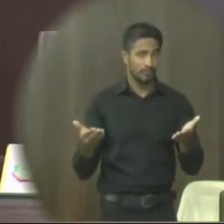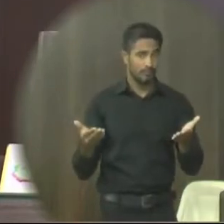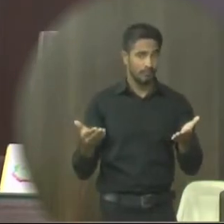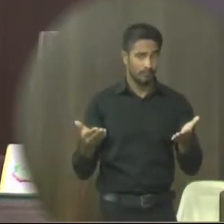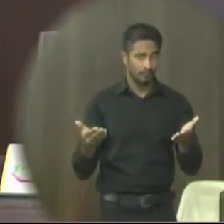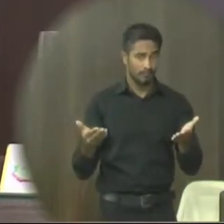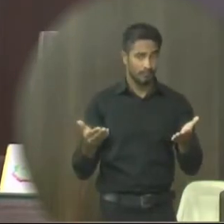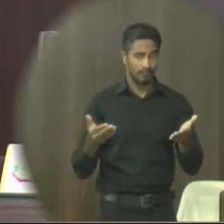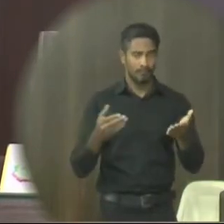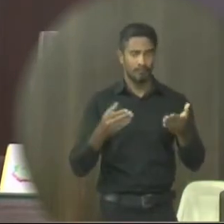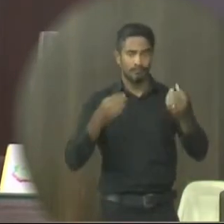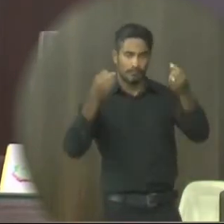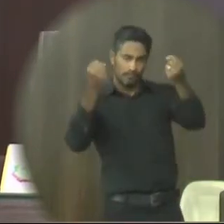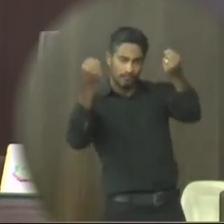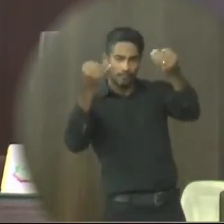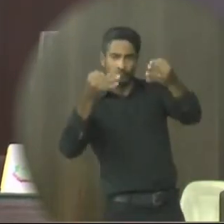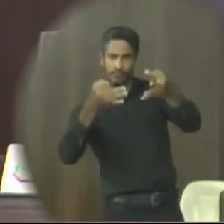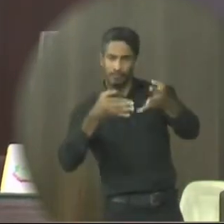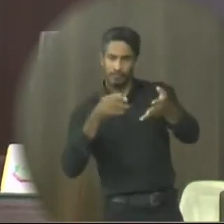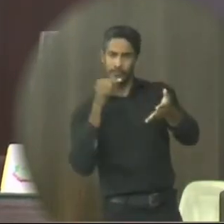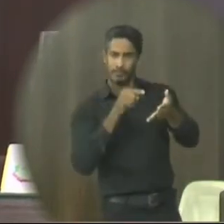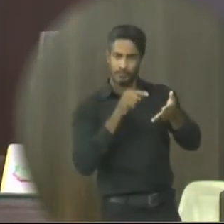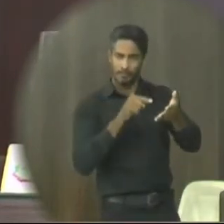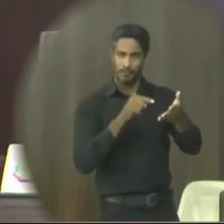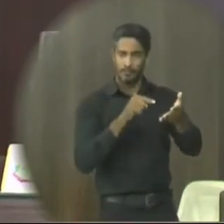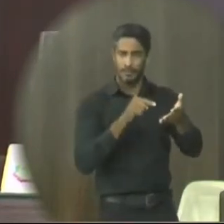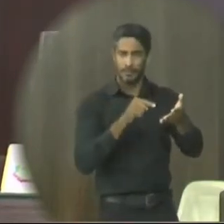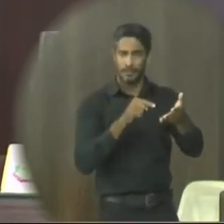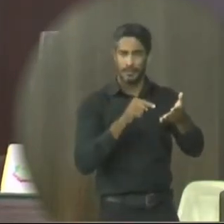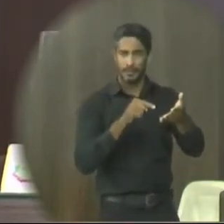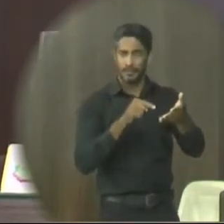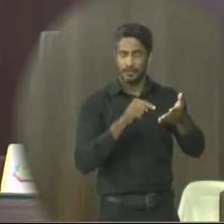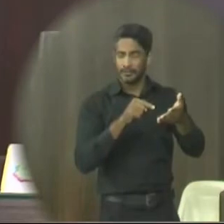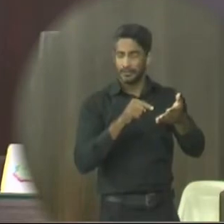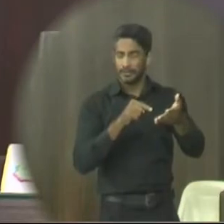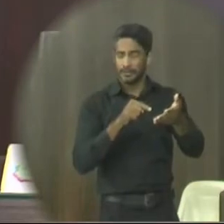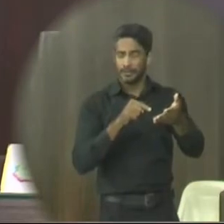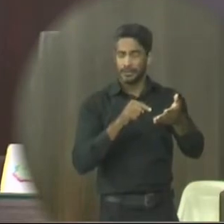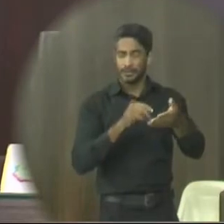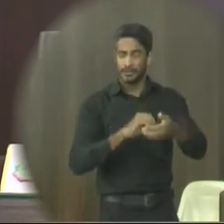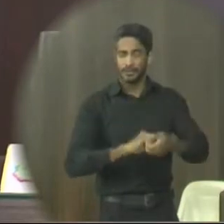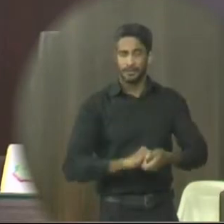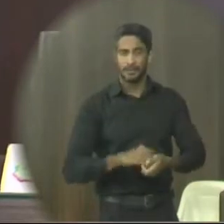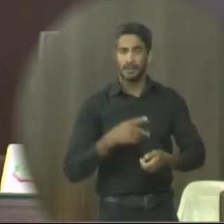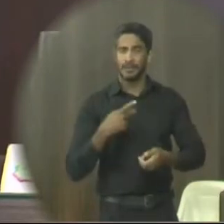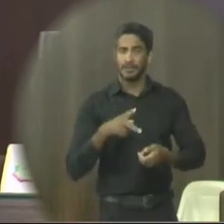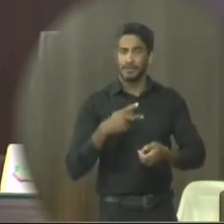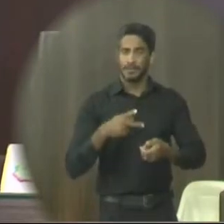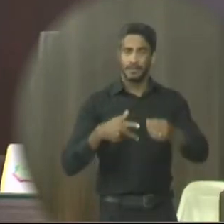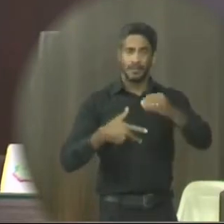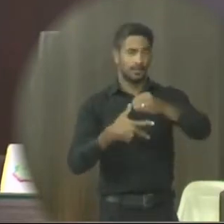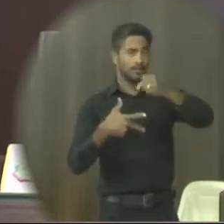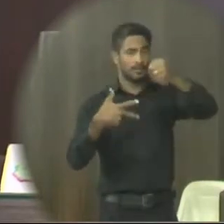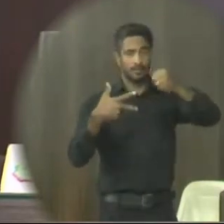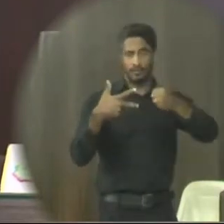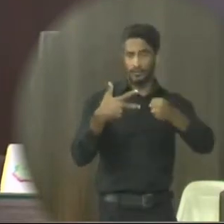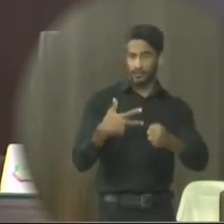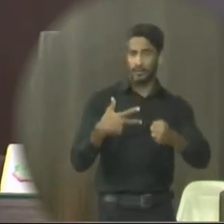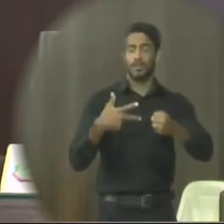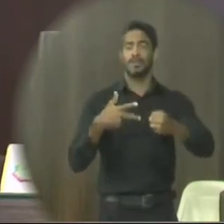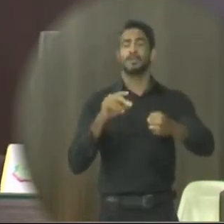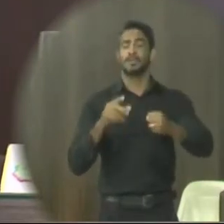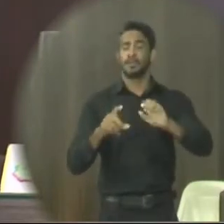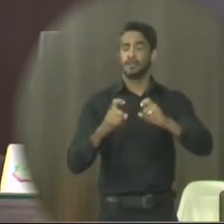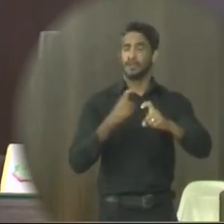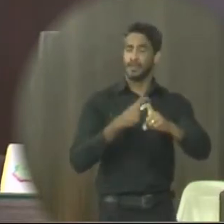de funções que reside-se a harmonia de dependência dos poderes, princípio constitucional e